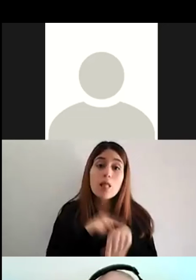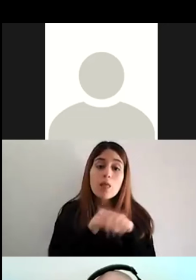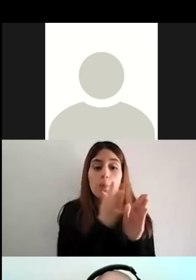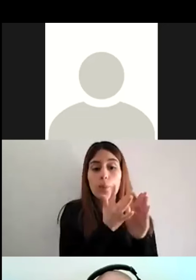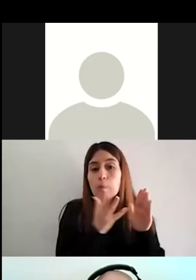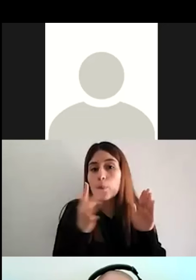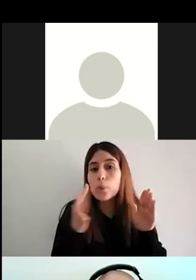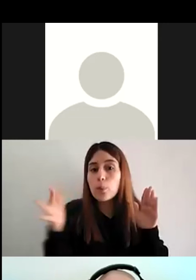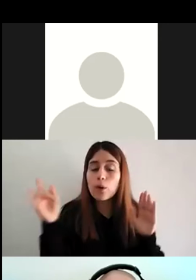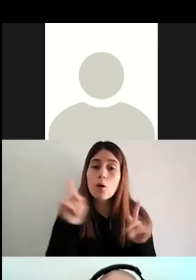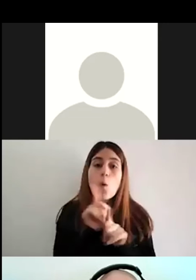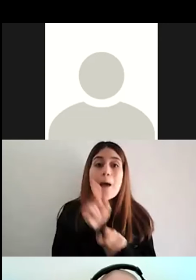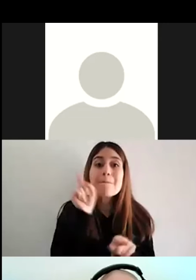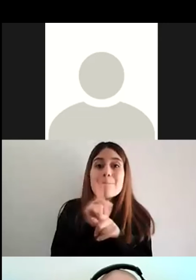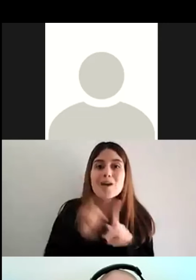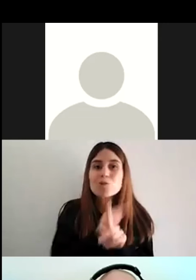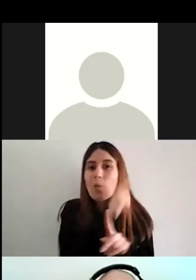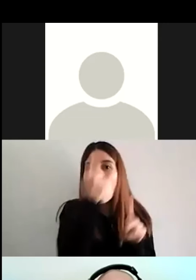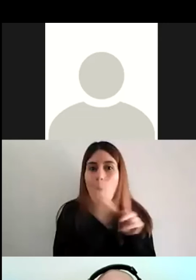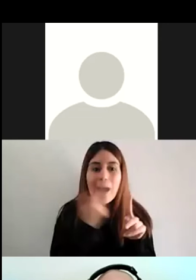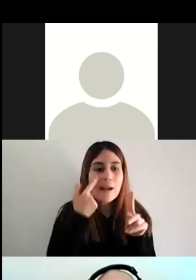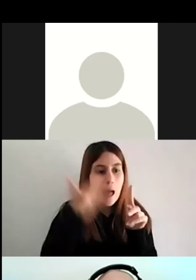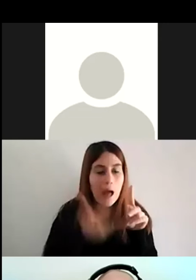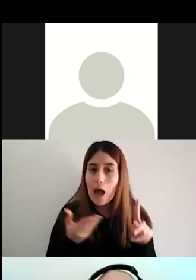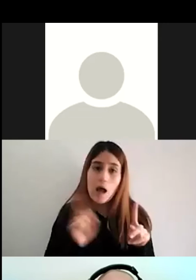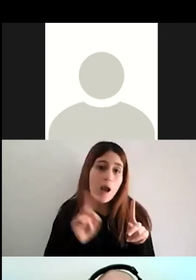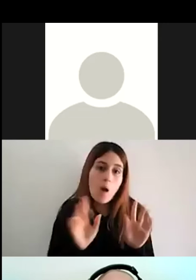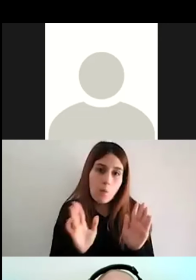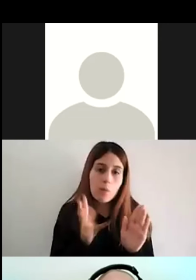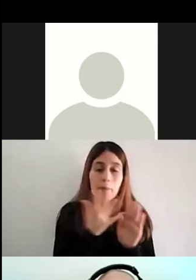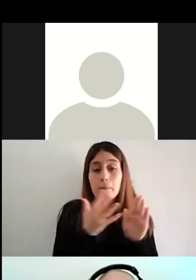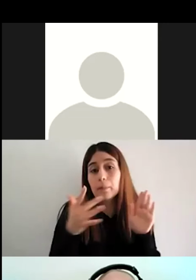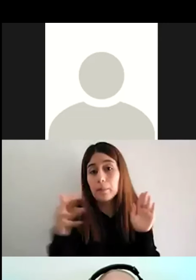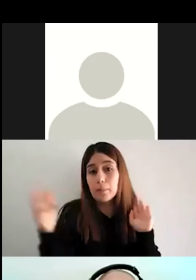tudo no mesmo ano, ou temos no mesmo ano.